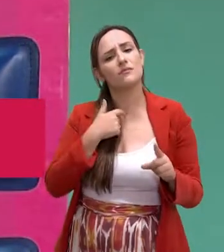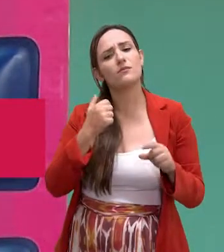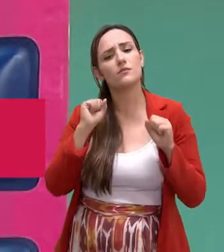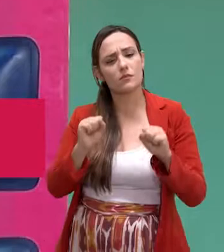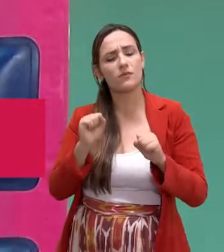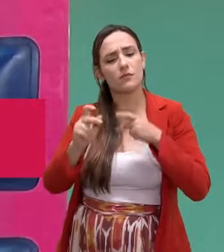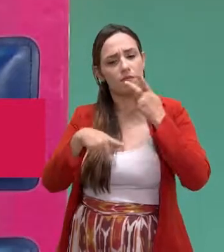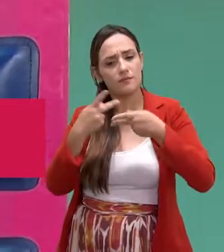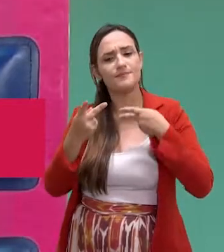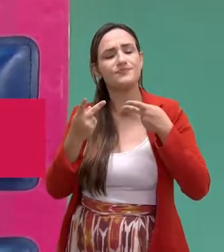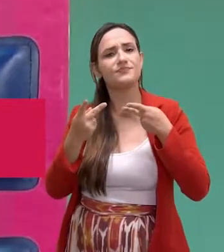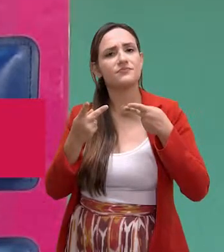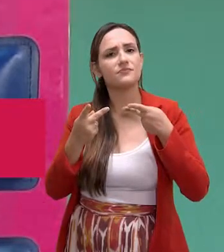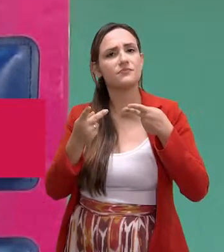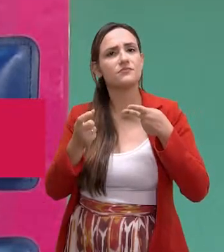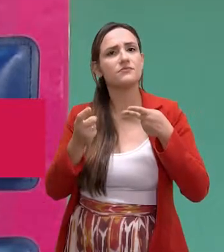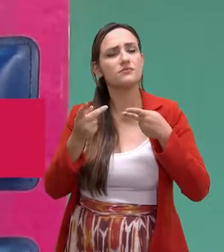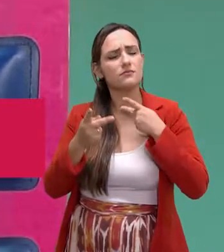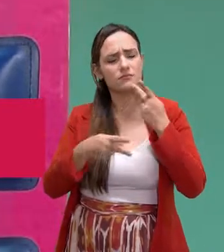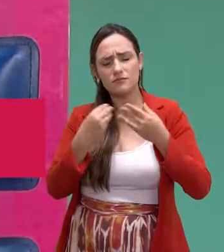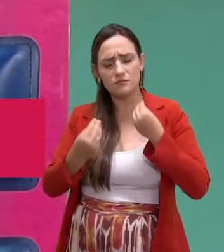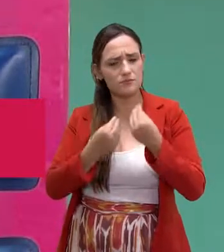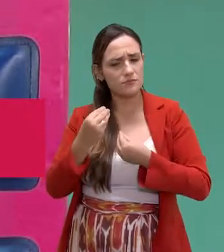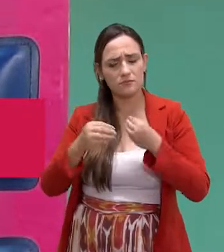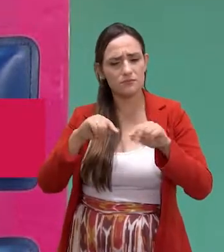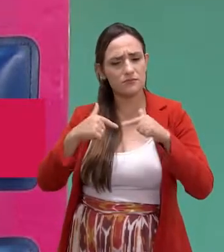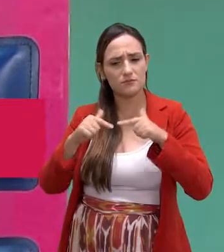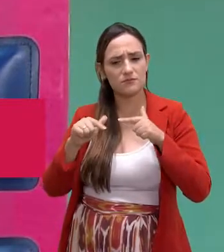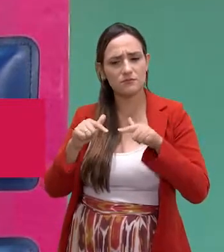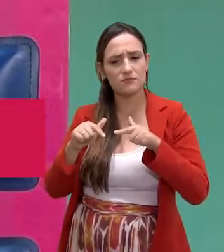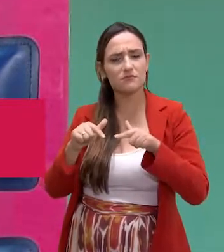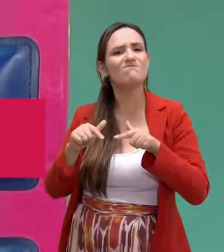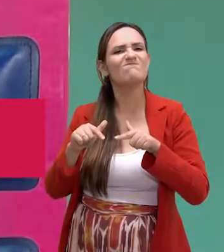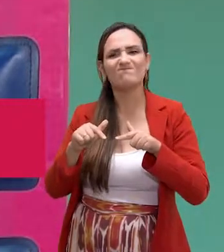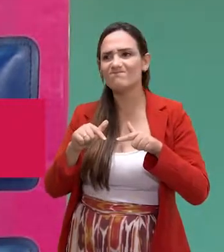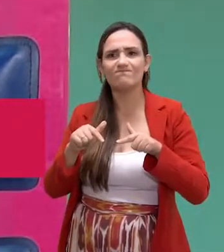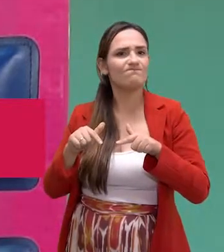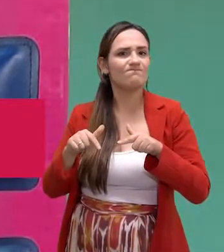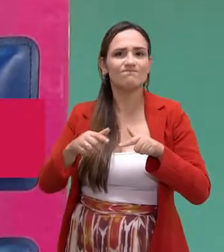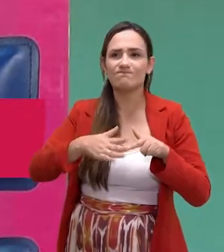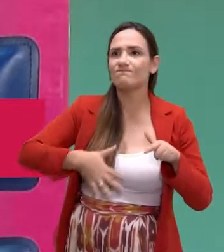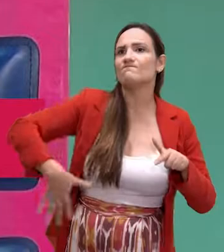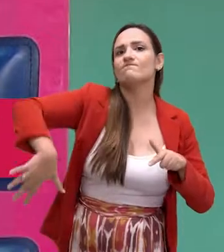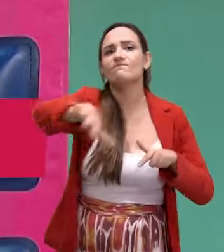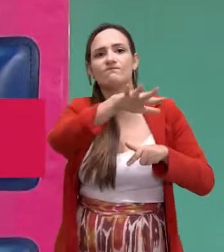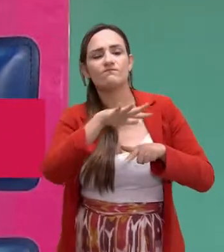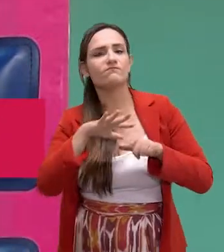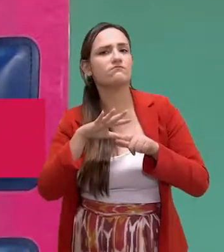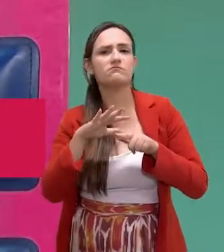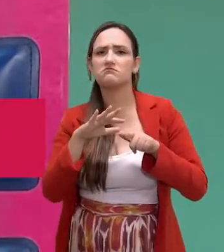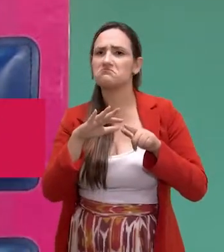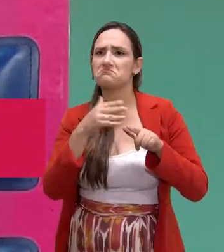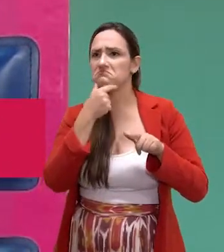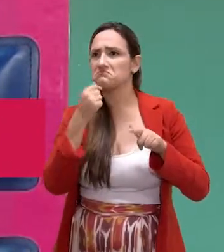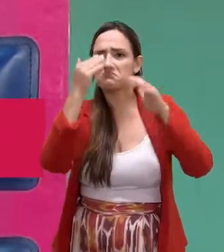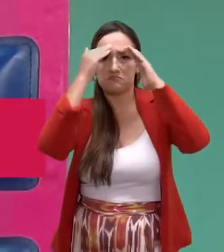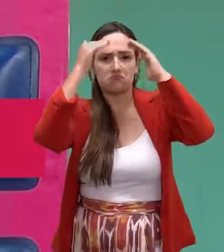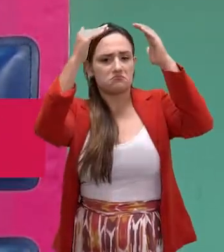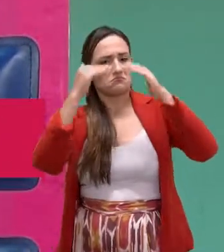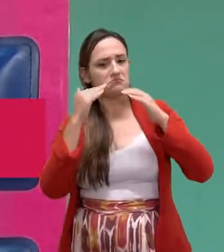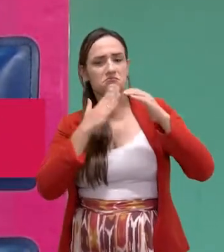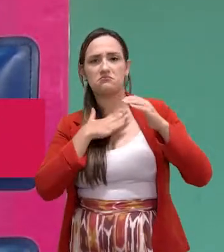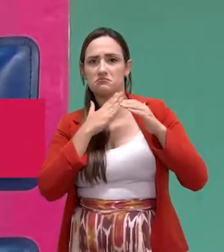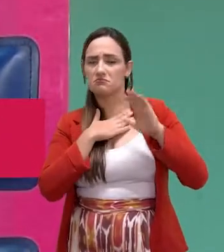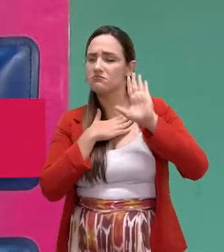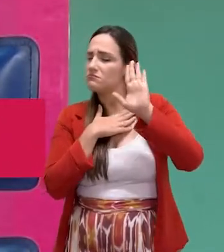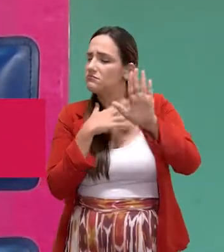testemunhar do trabalho que é desempenhado com todo o respeito, com toda a parceria